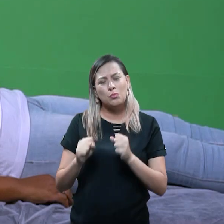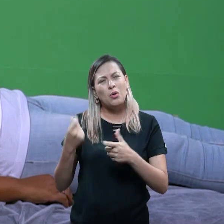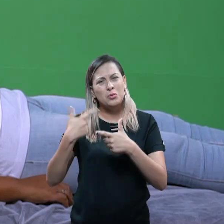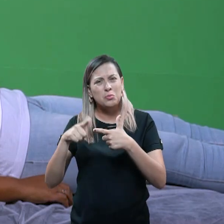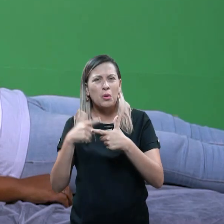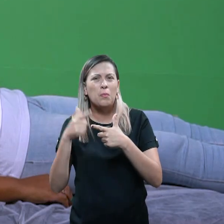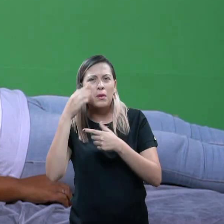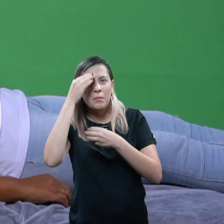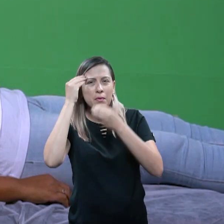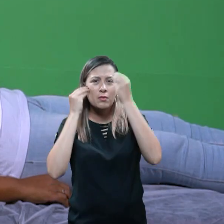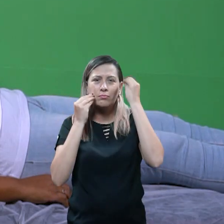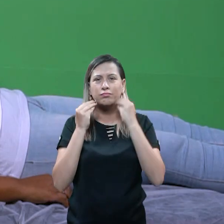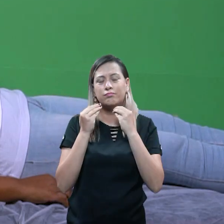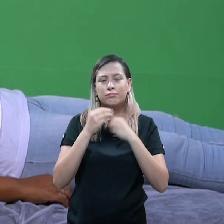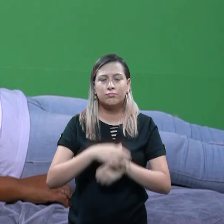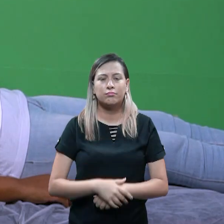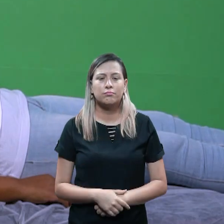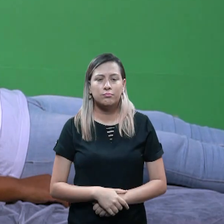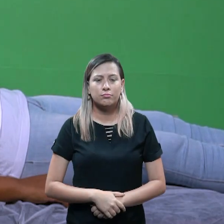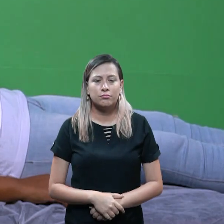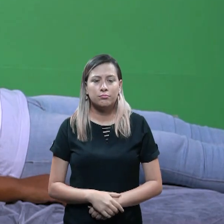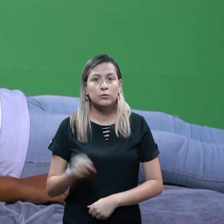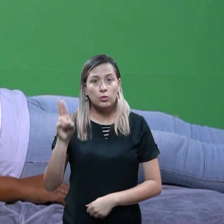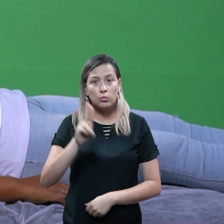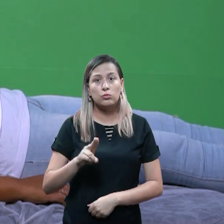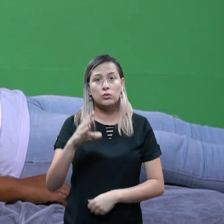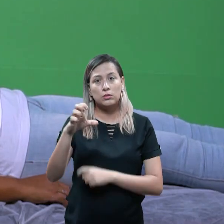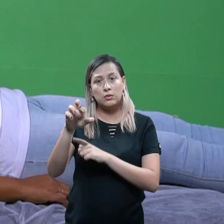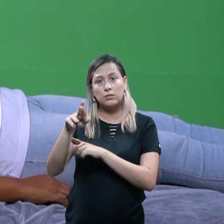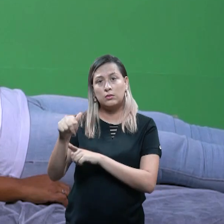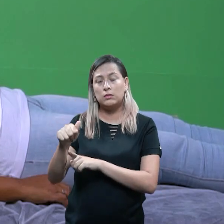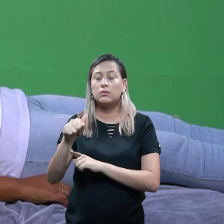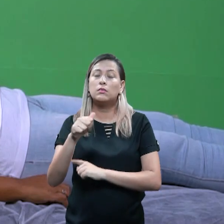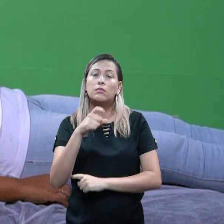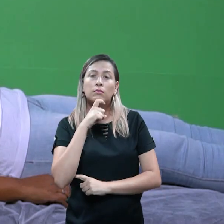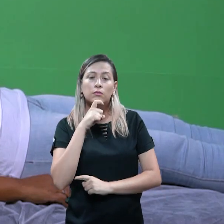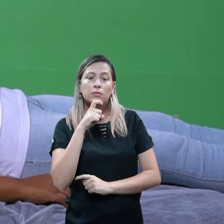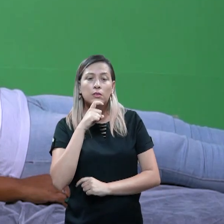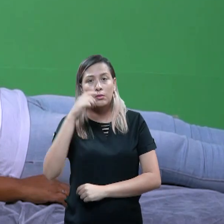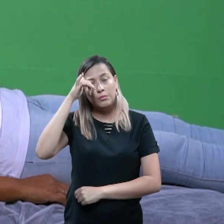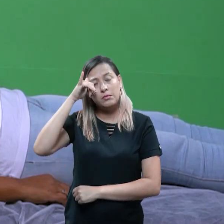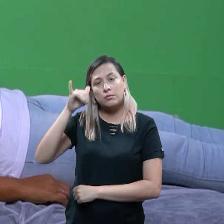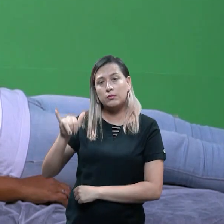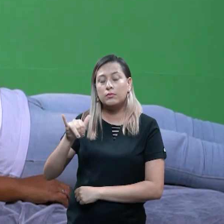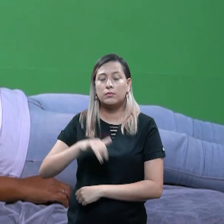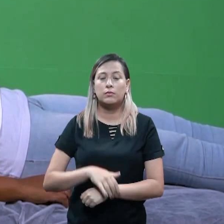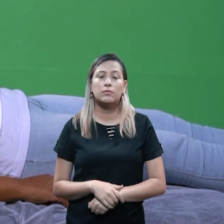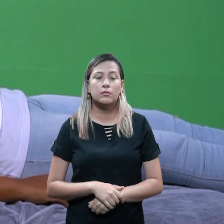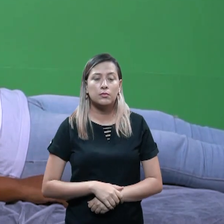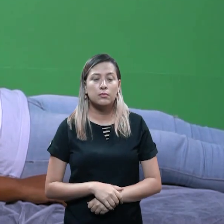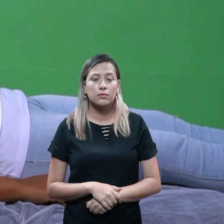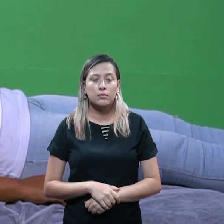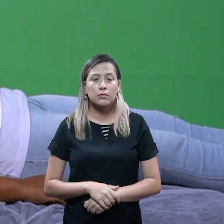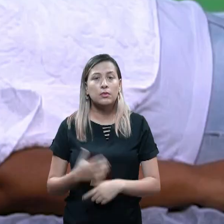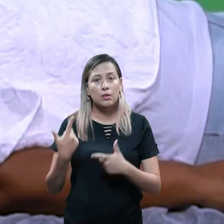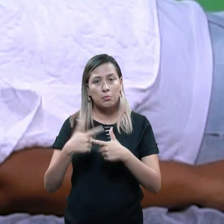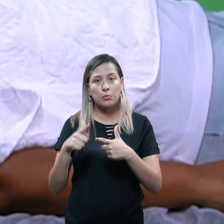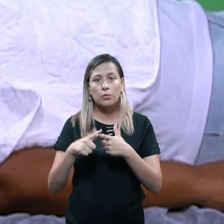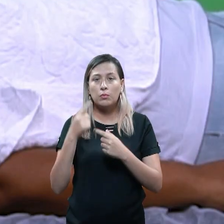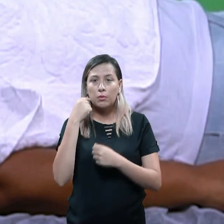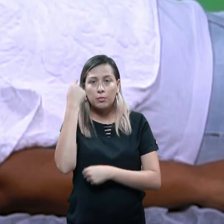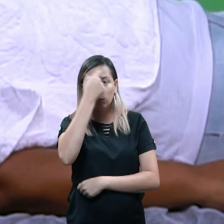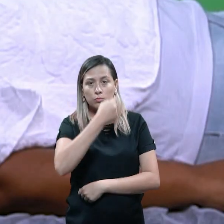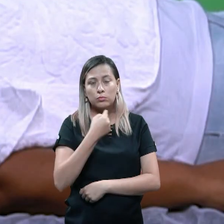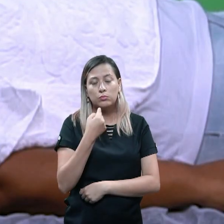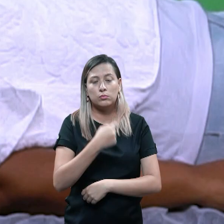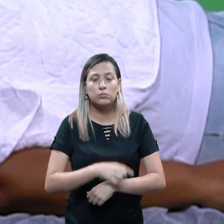cliente. Então, sempre trabalhar com cera fria para evitar mancha na pele da cliente. E